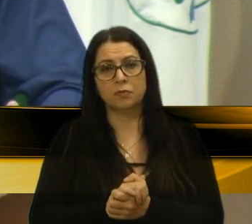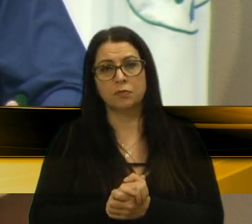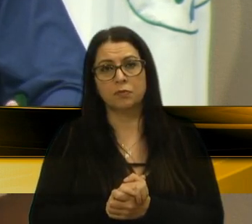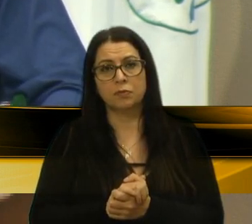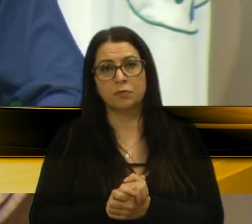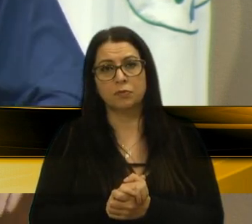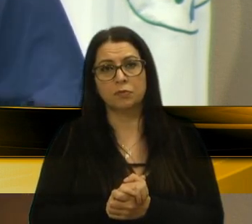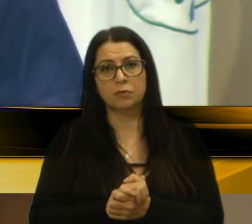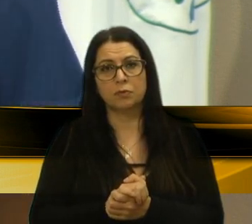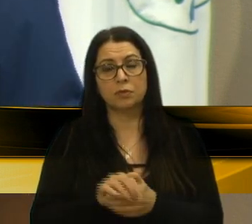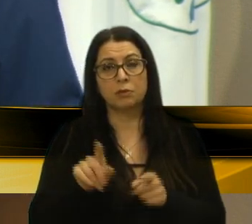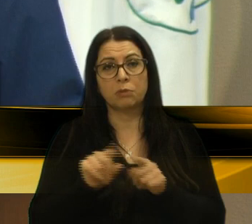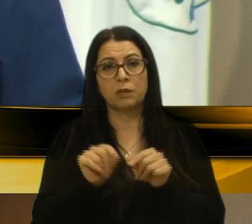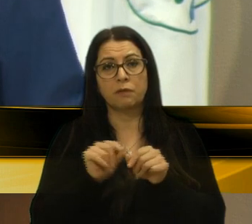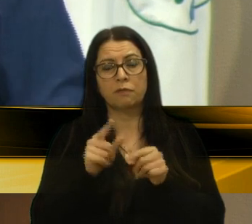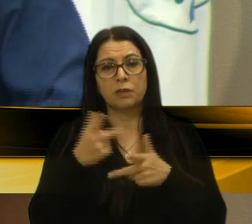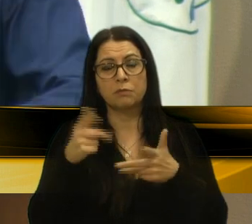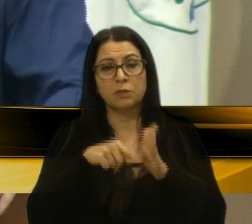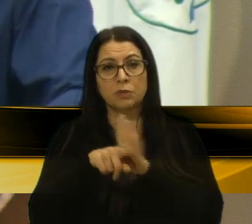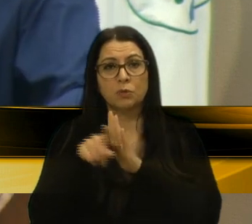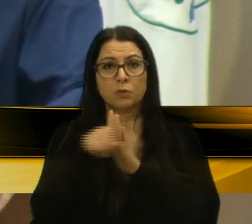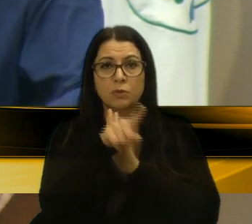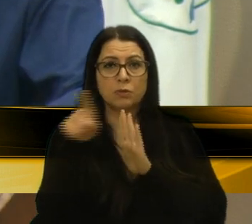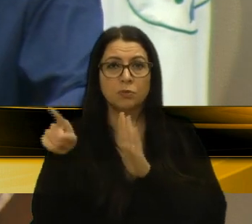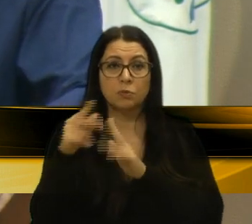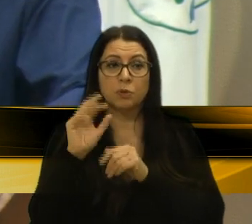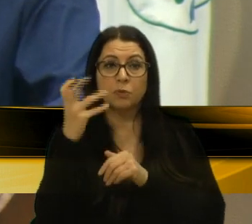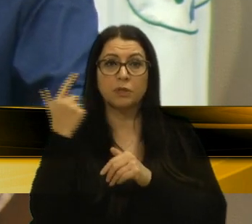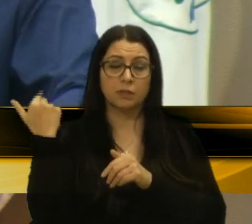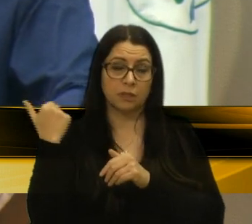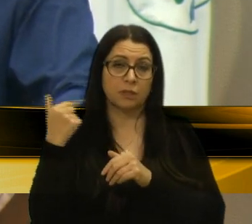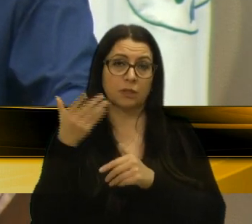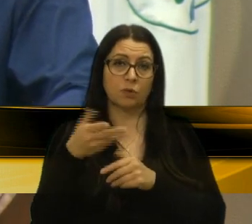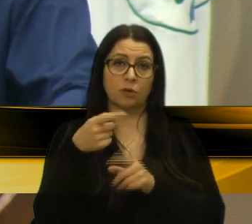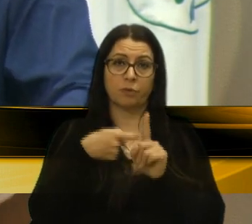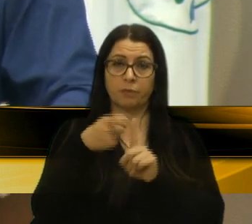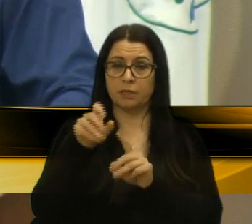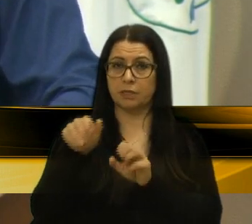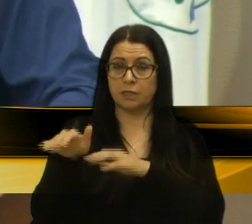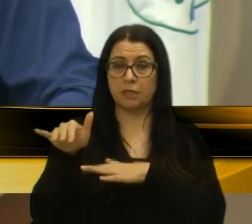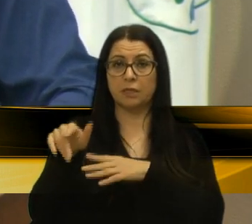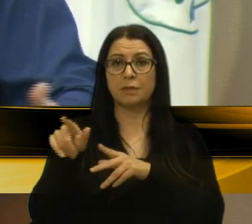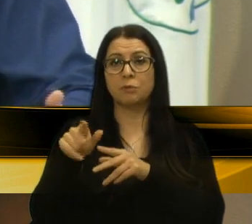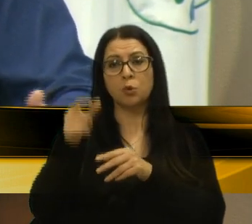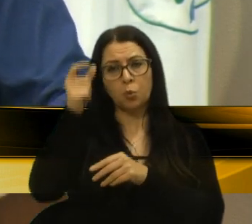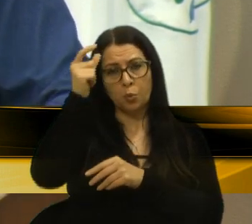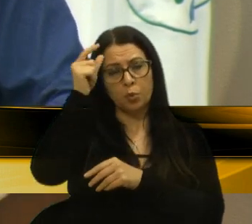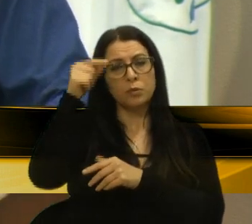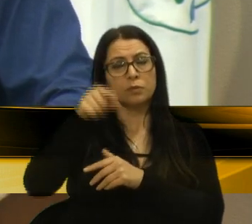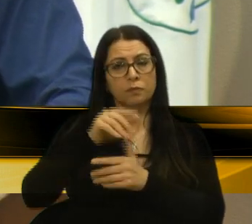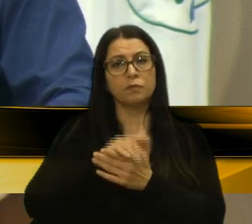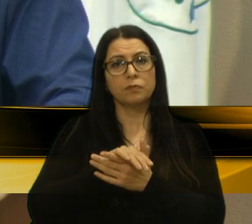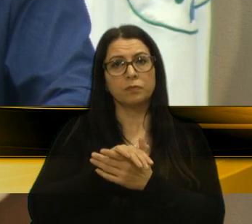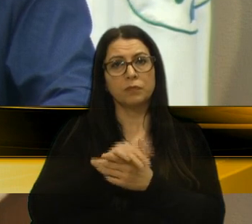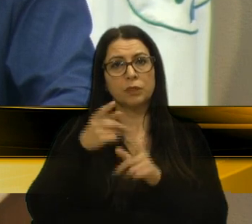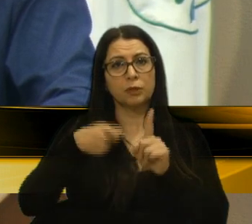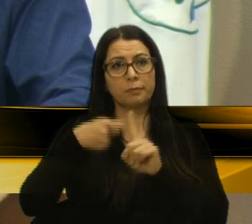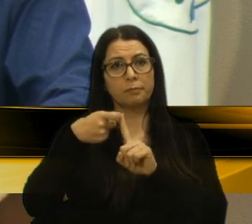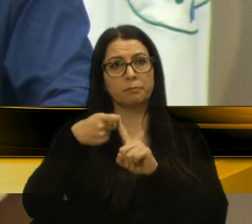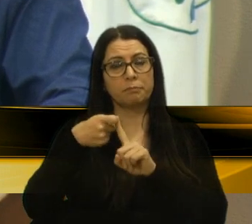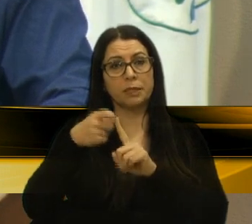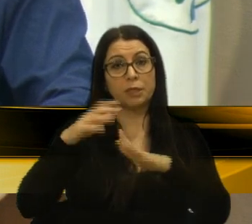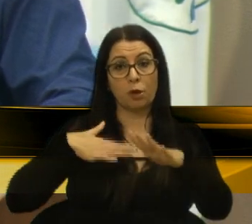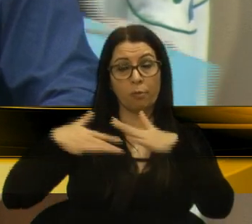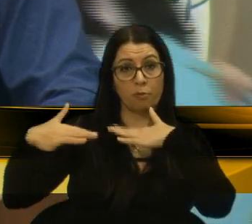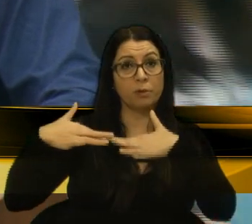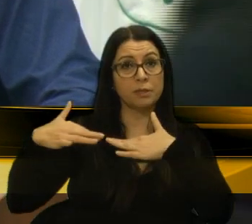A gente também faz algumas questões sobre esses casos que aconteceram agora em setembro, coincidentemente, mês pelo que a